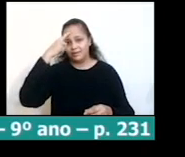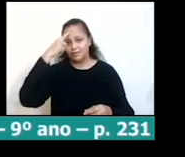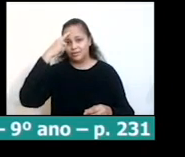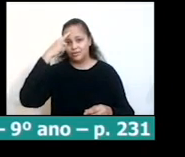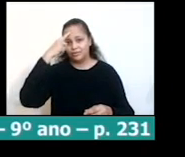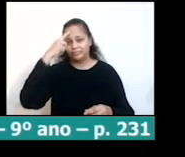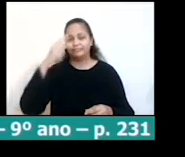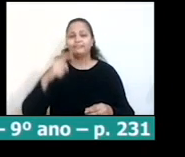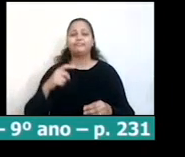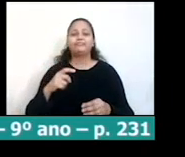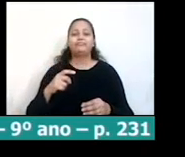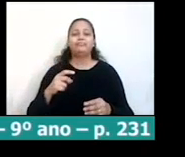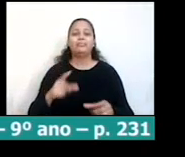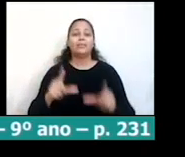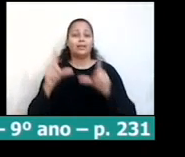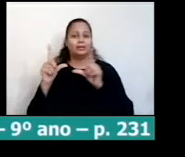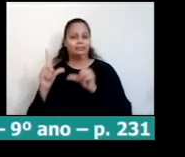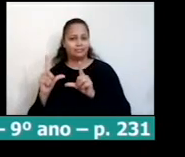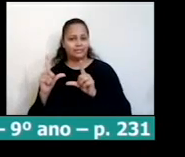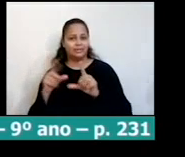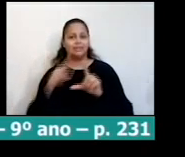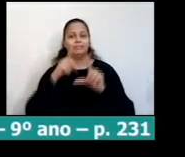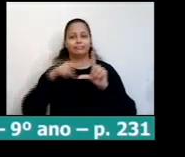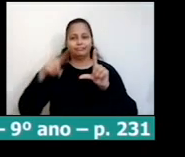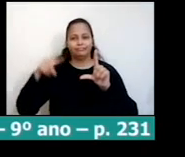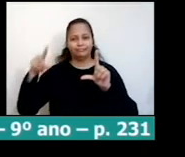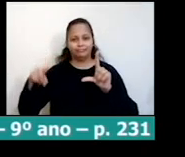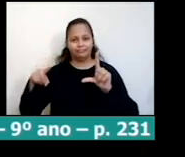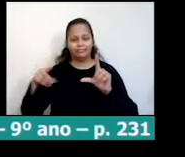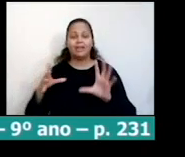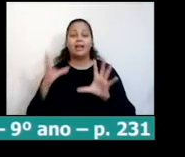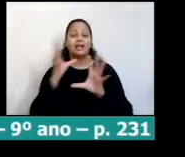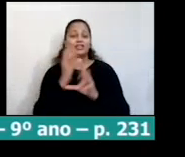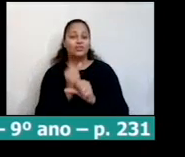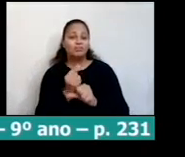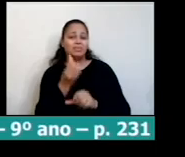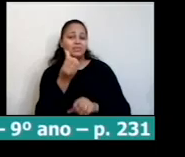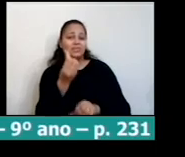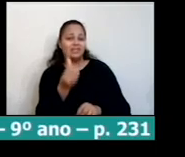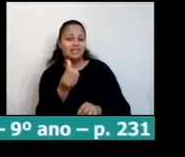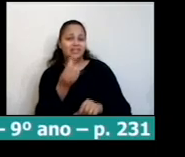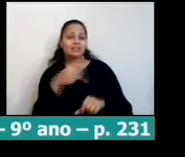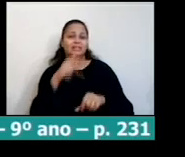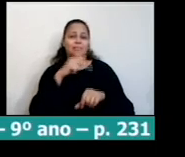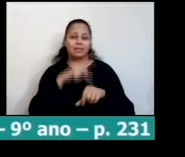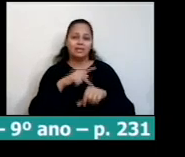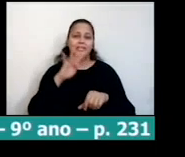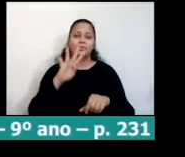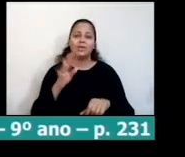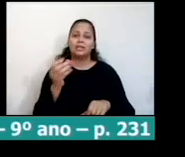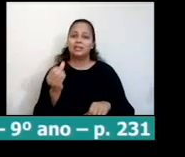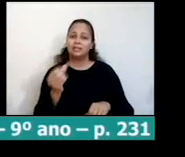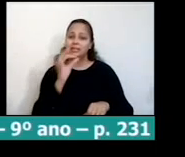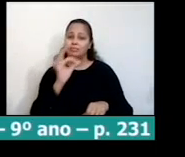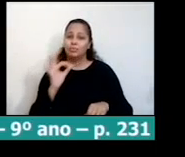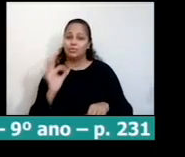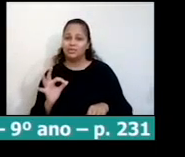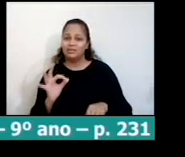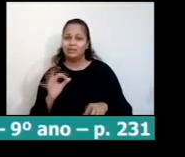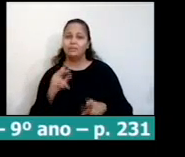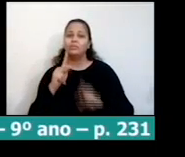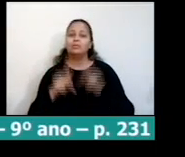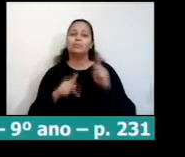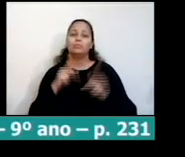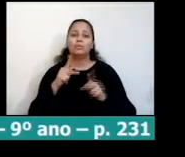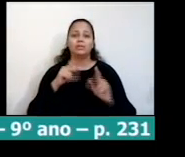Paquistão, Bangladesh e Japão, que é o 11º aí. É a soma desses 6 países aí que dá 46% da